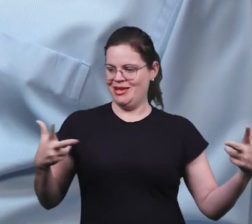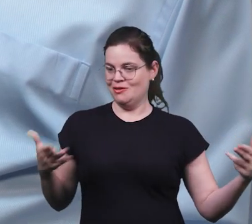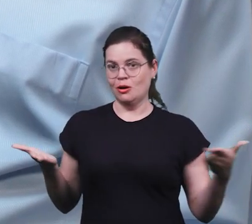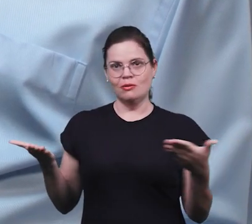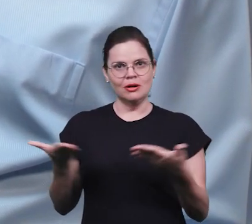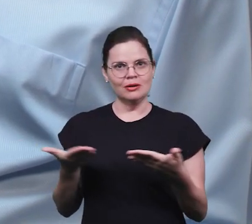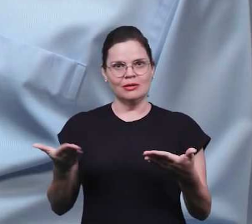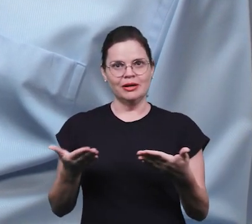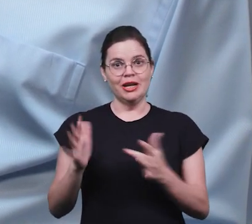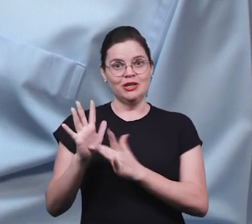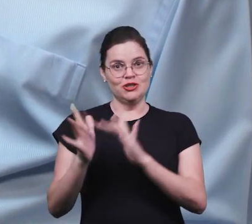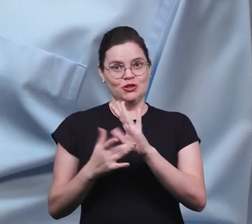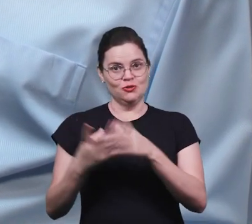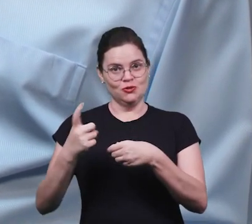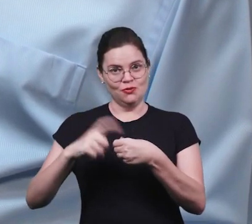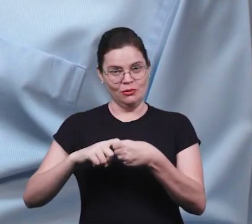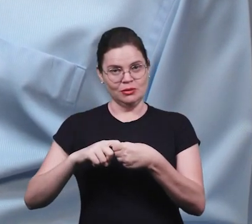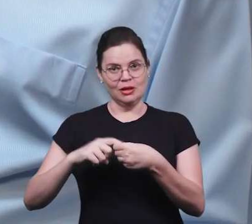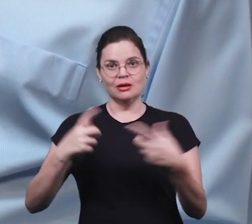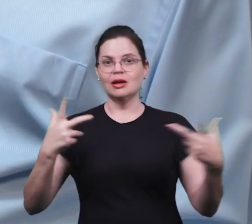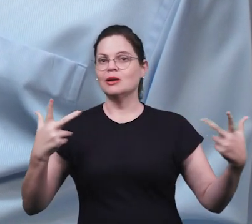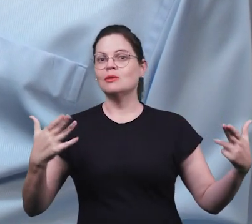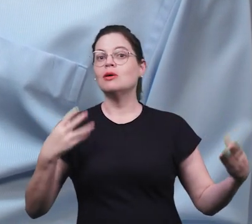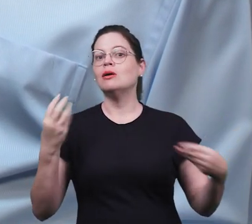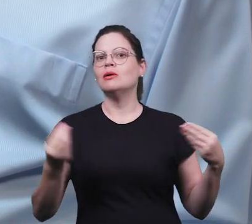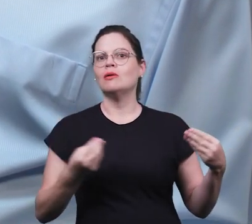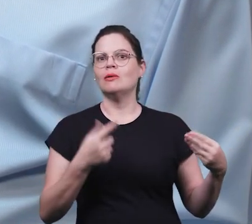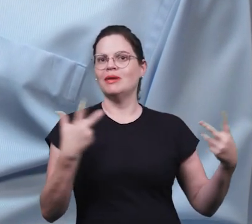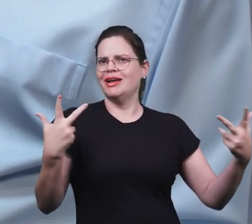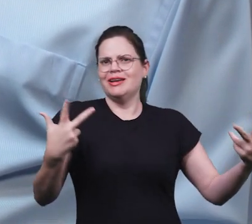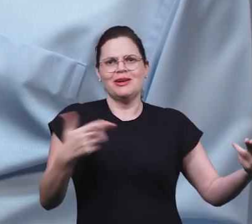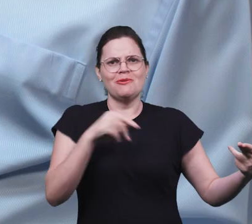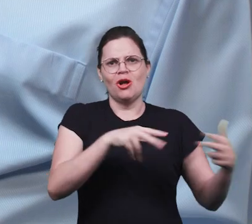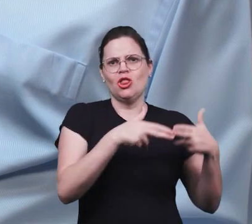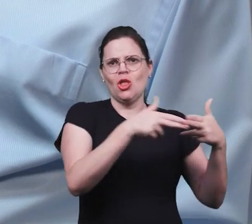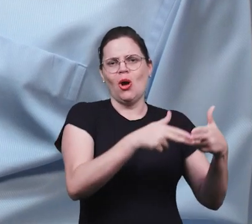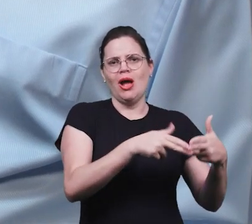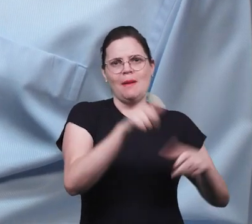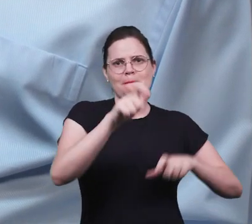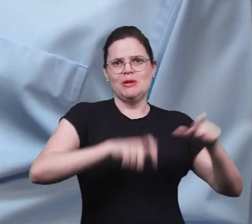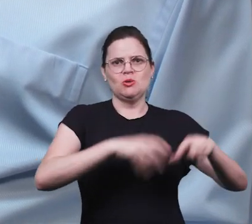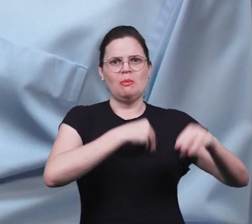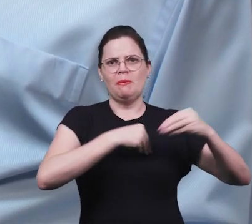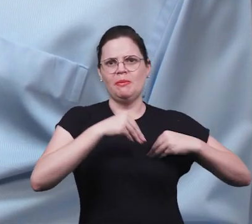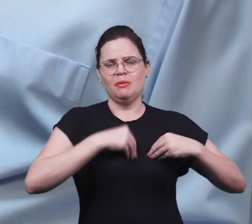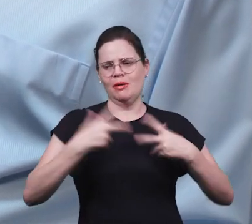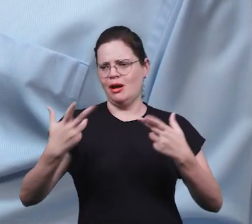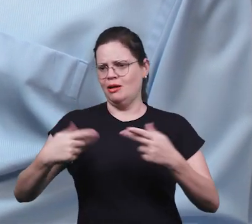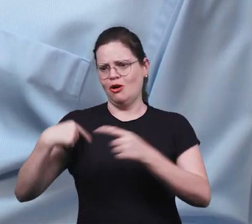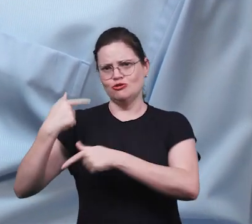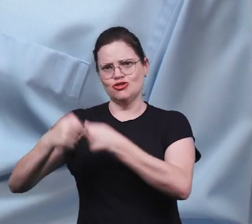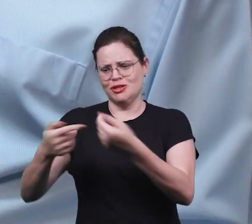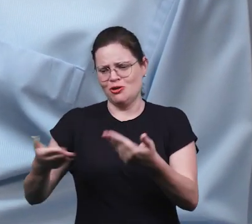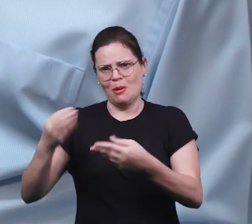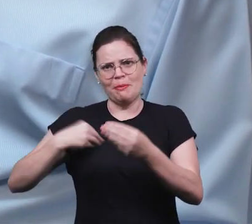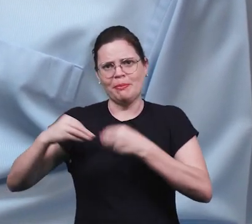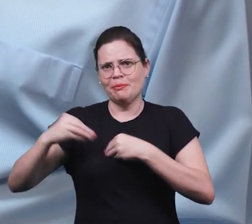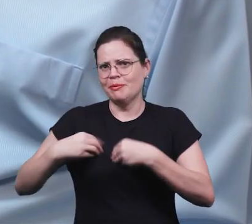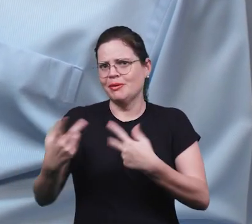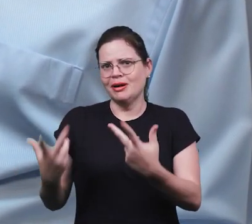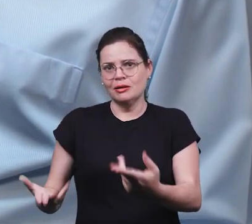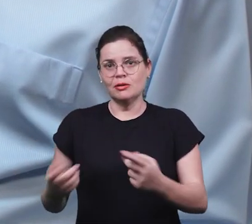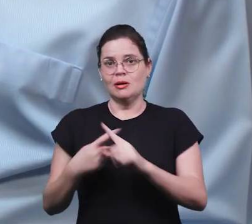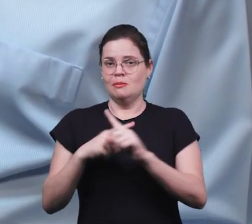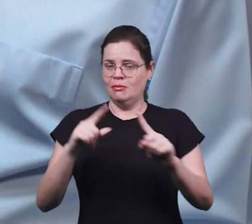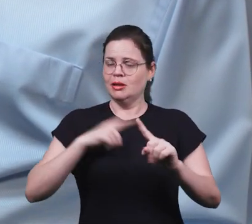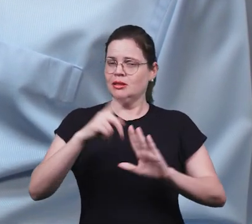será como nos dias de Noé. Há um povo proclamando que Jesus vai voltar, tem uma salvação. Deus está dando uma oportunidade para